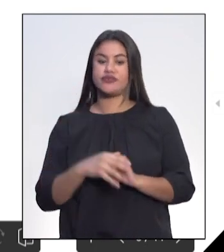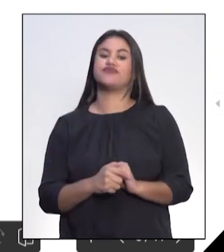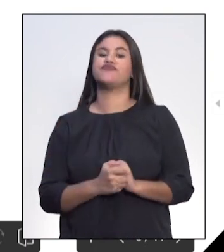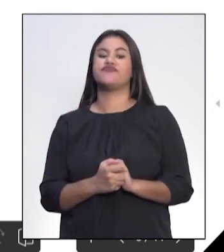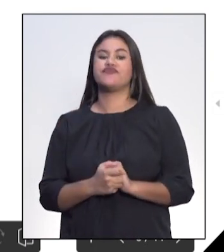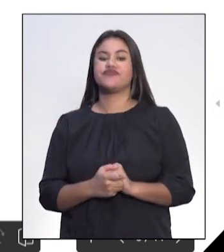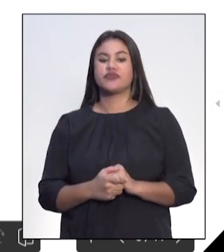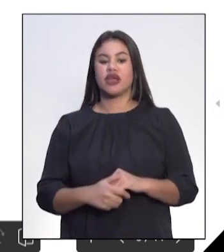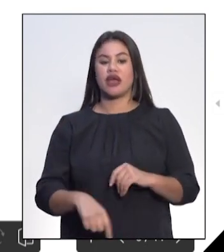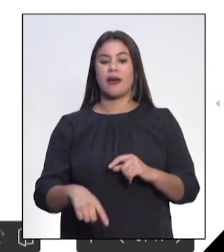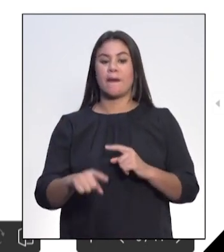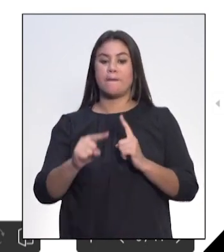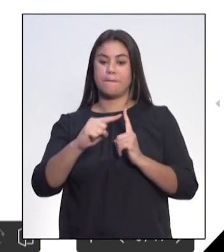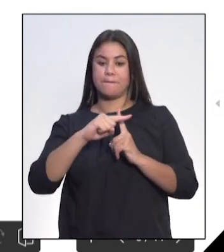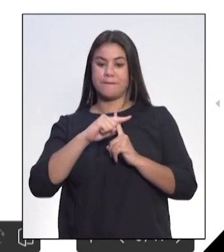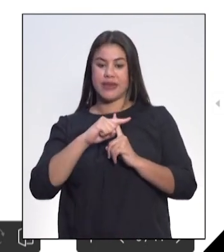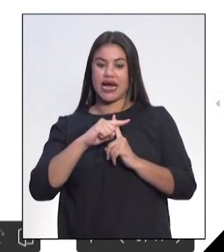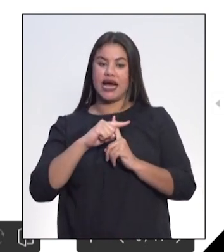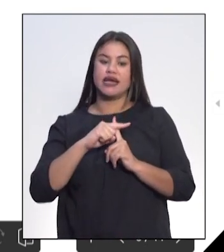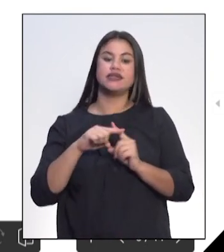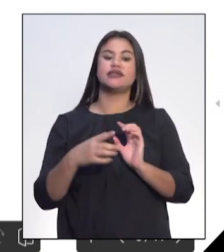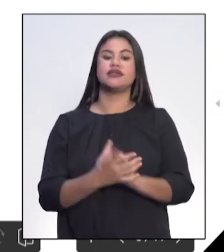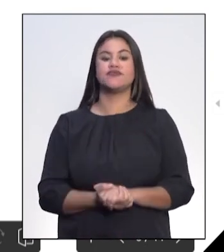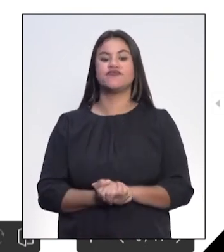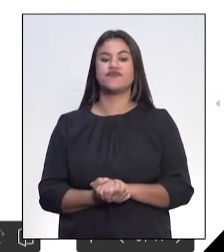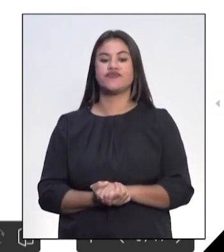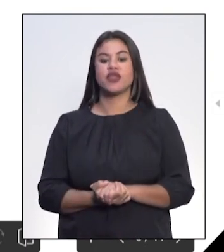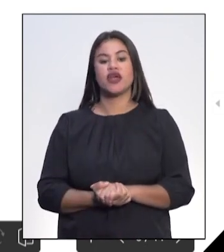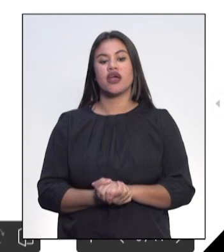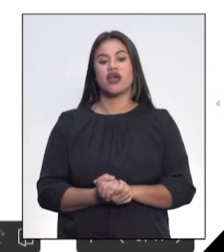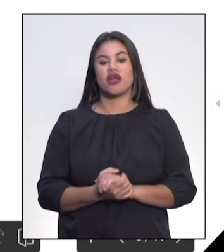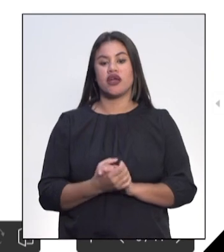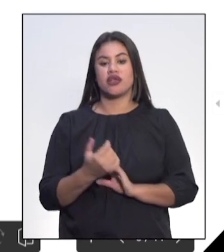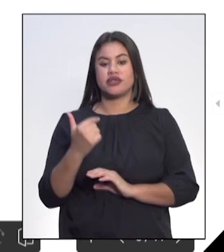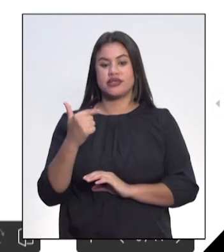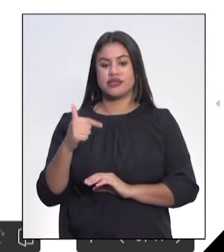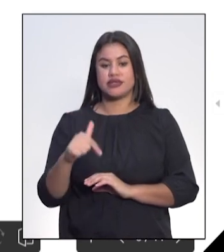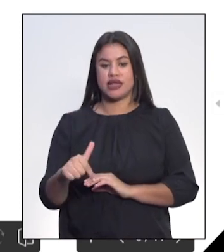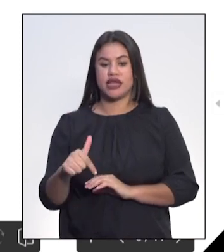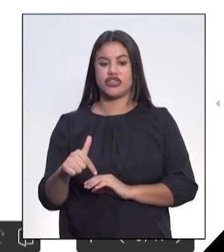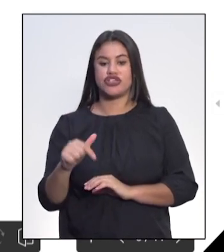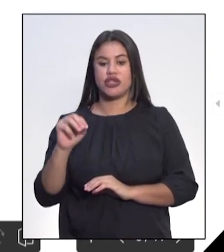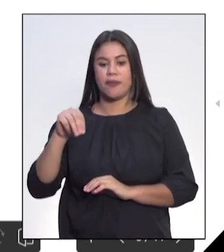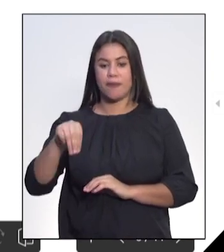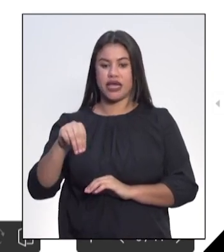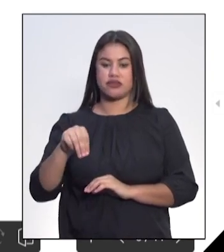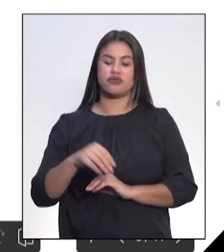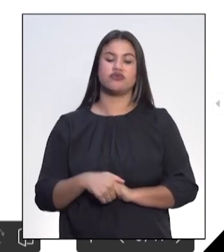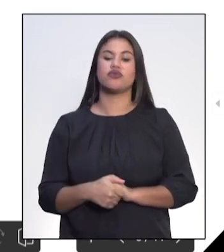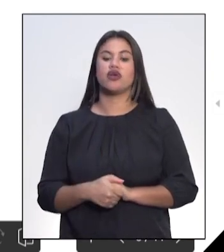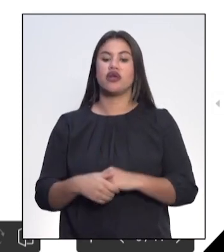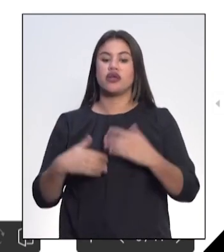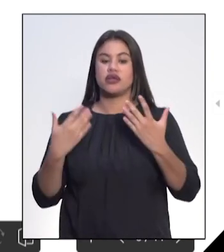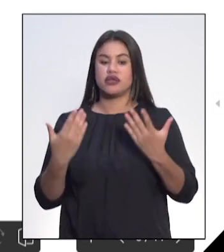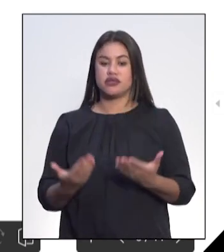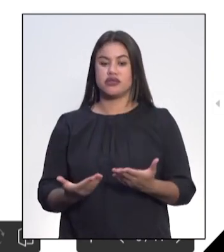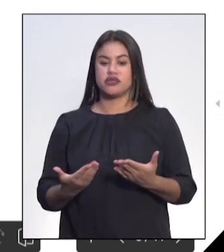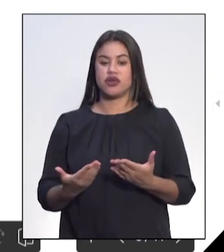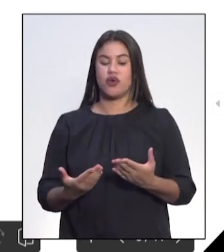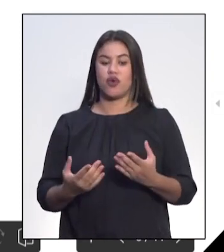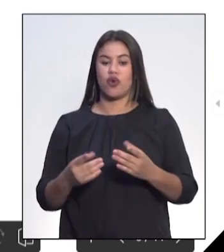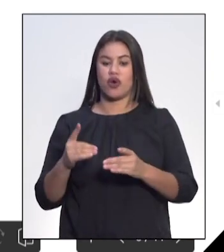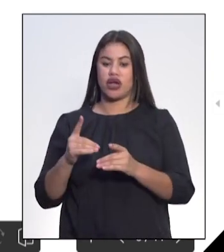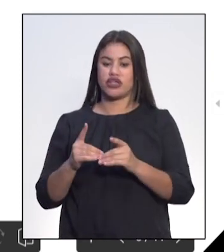a mesma regrinha da multiplicação. 28 dividido por 4 é tabuada, né, gente? 7 metros. Quer dizer que quando a gente tem aquela dimensão lateral